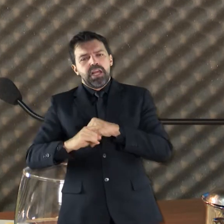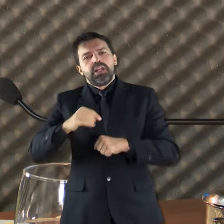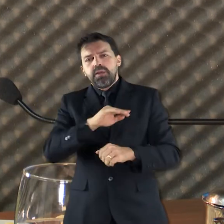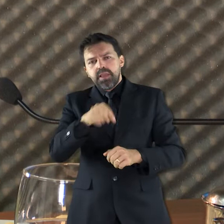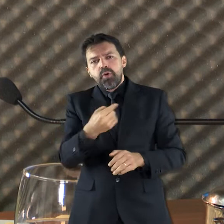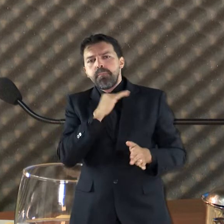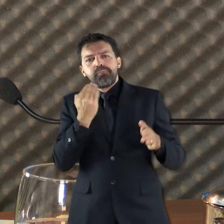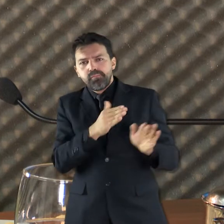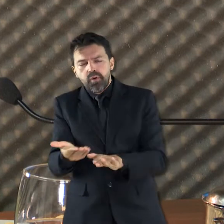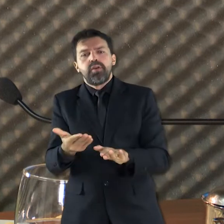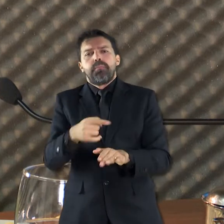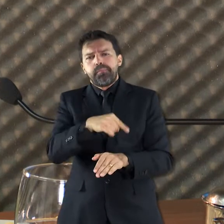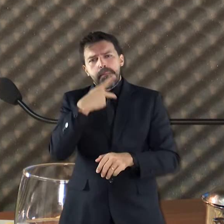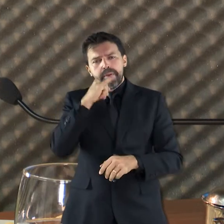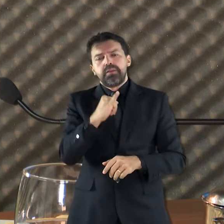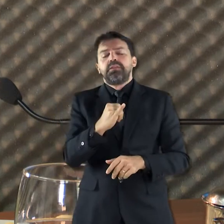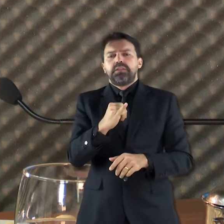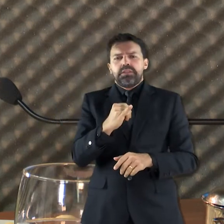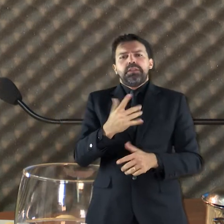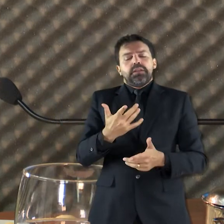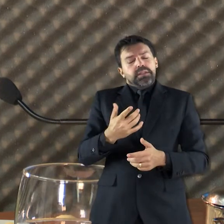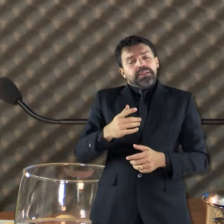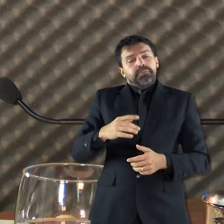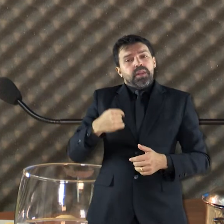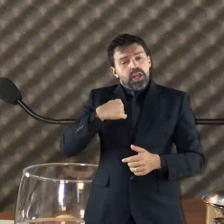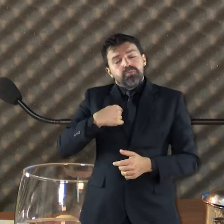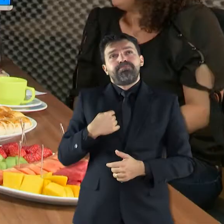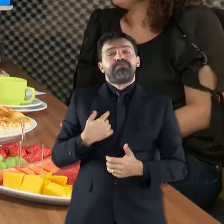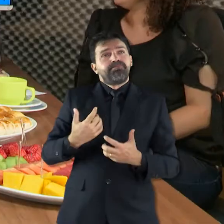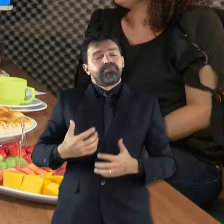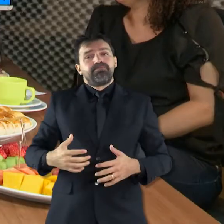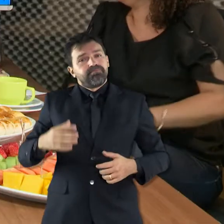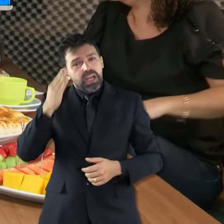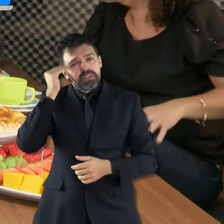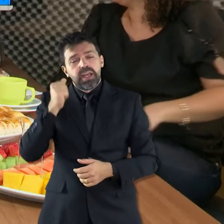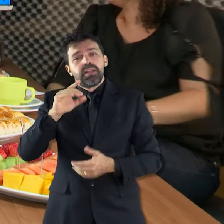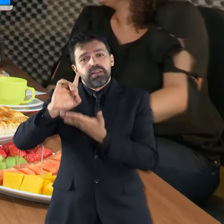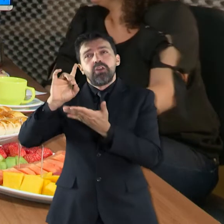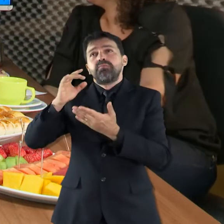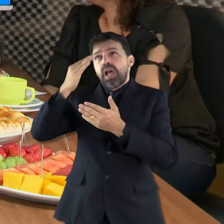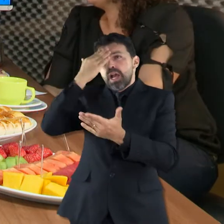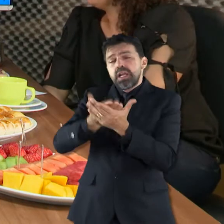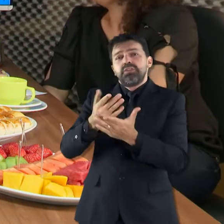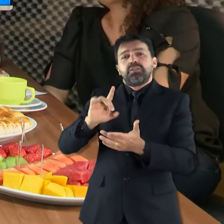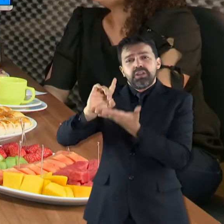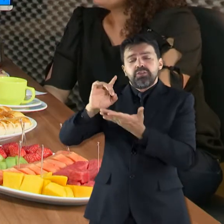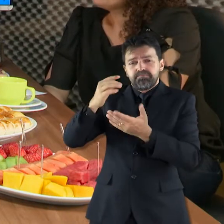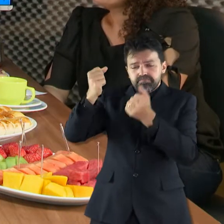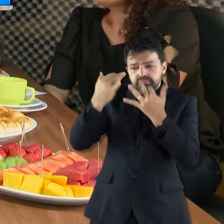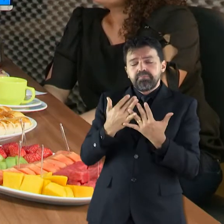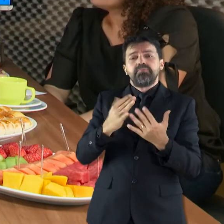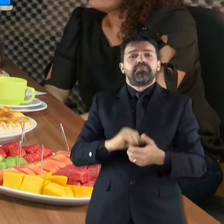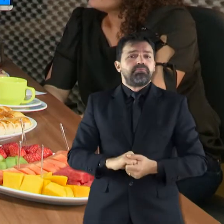pancada. Mas a gente vai levando, né? Vai levando, né? Não tem jeito, né? Aí eu voltei pra cá, eu comecei